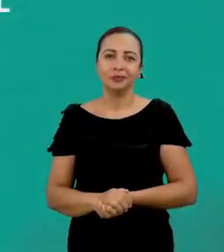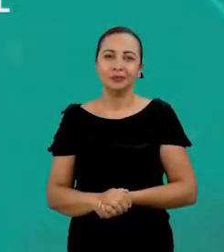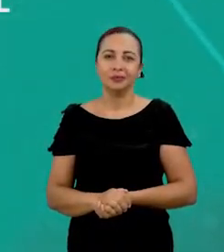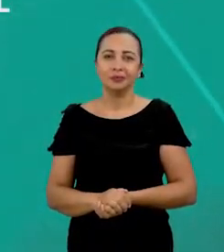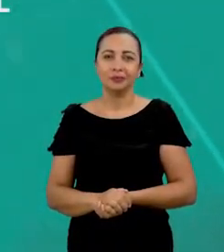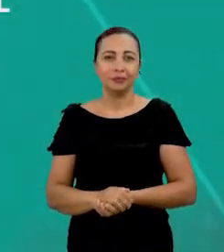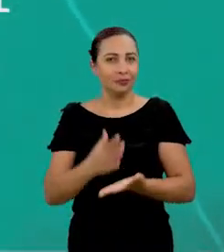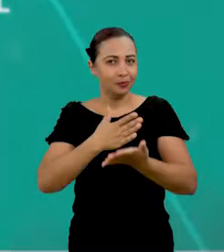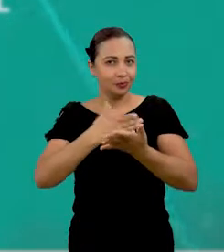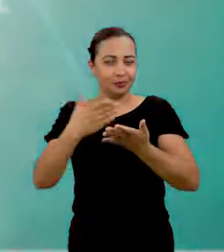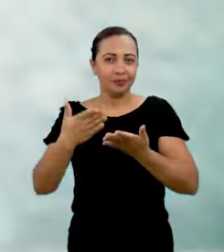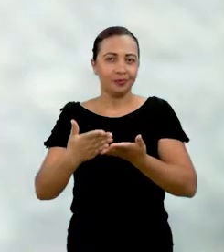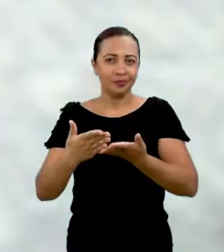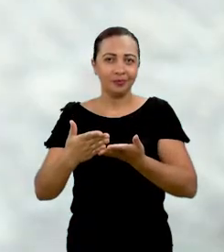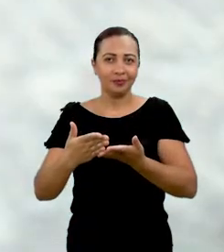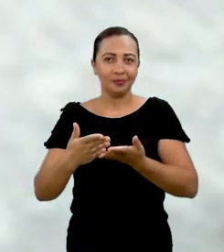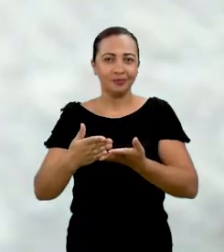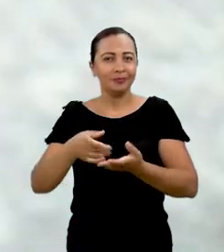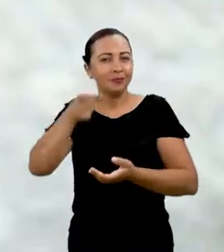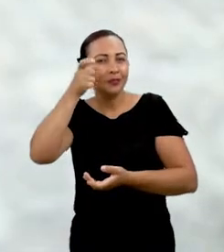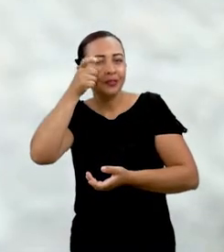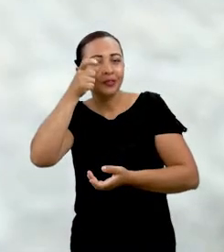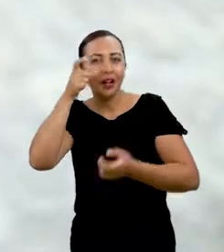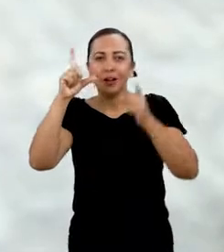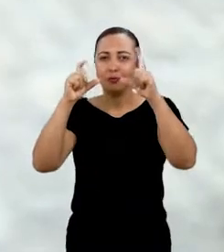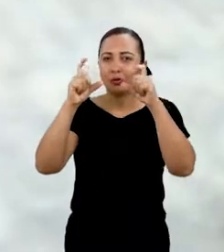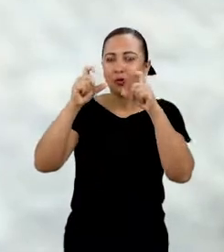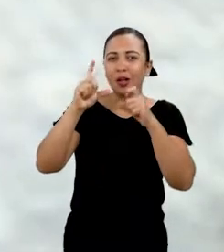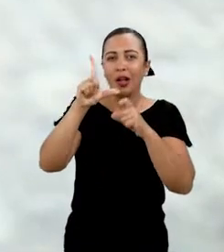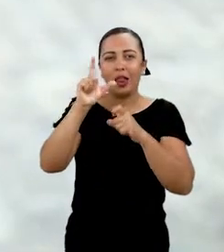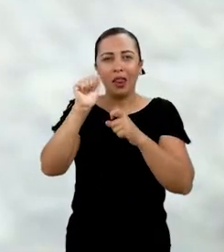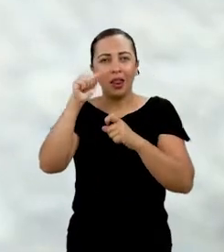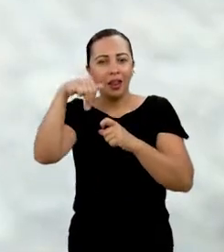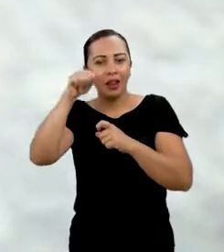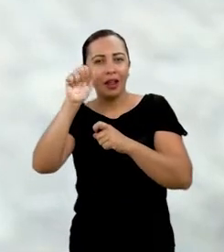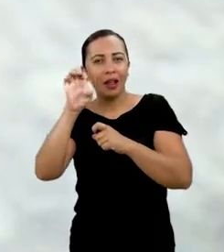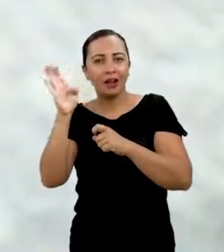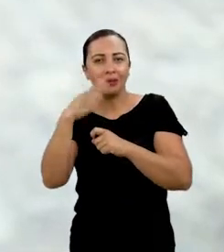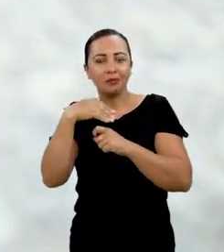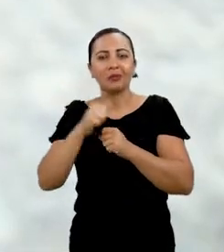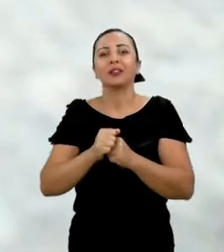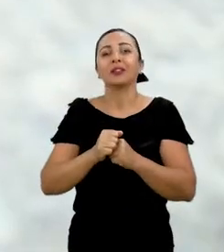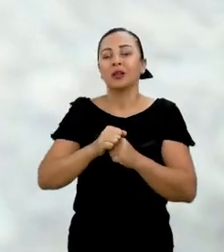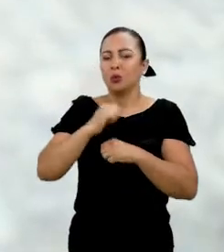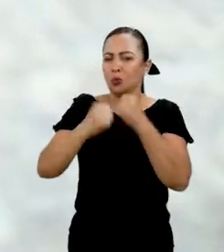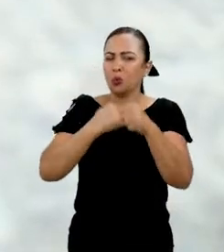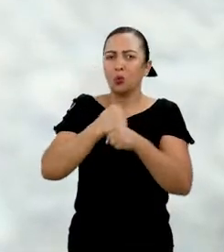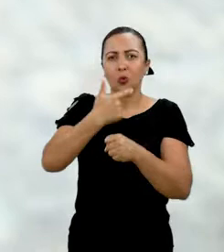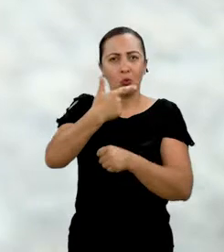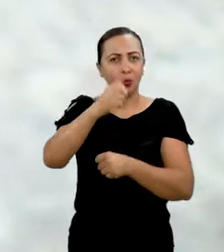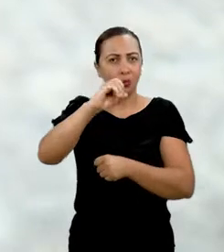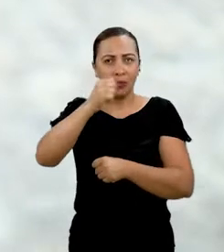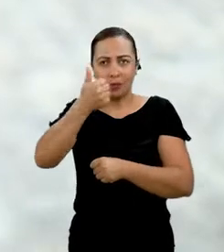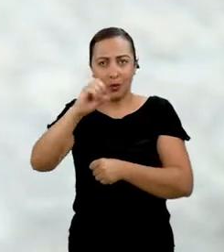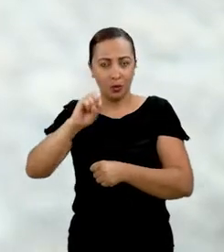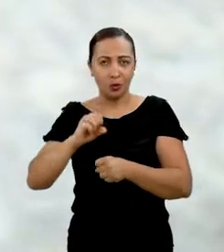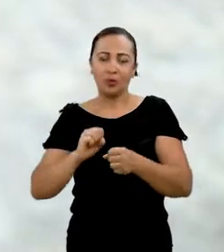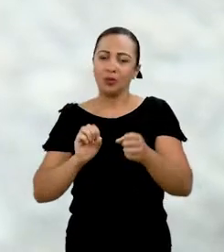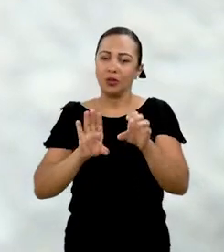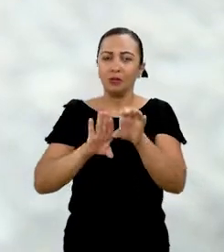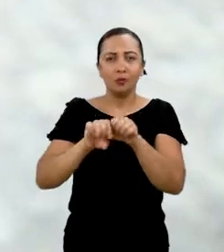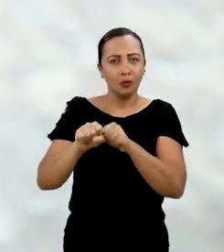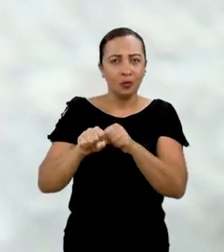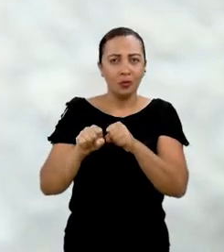Começo a me interessar pela fotografia lambi-lambi por volta de 2014,